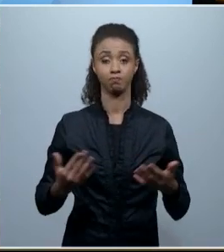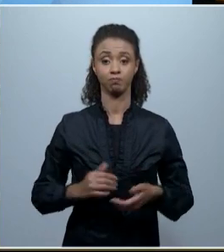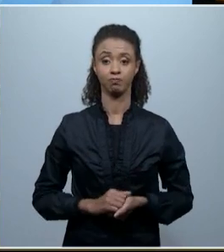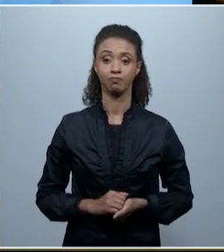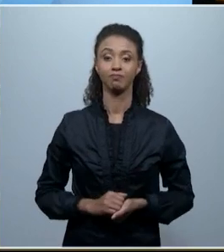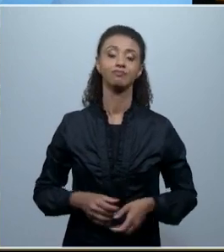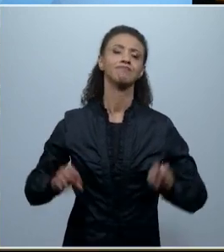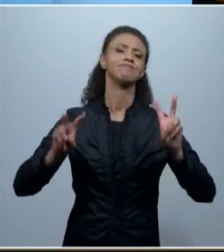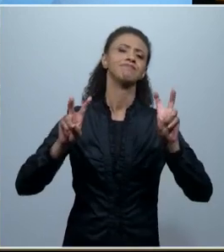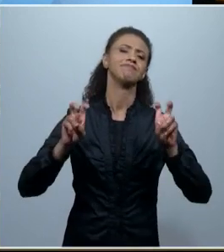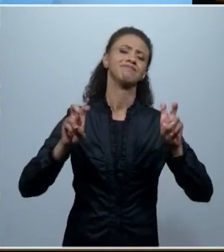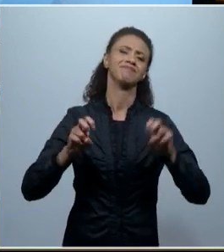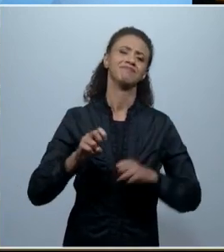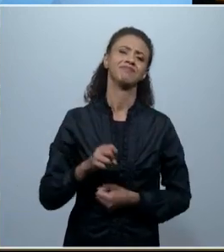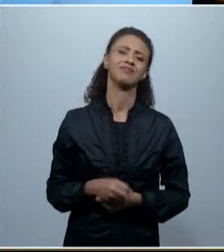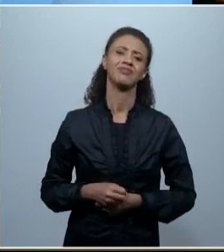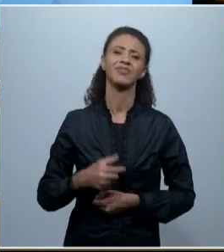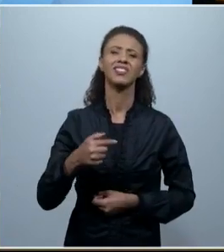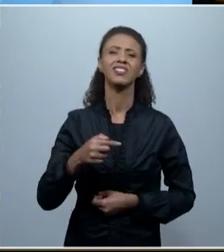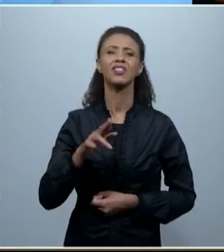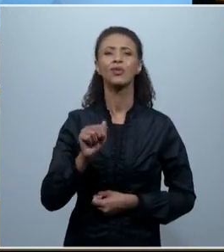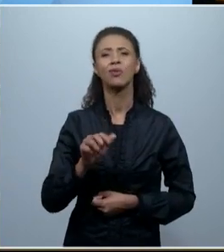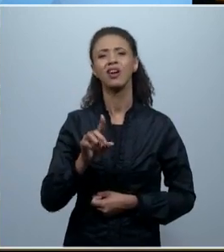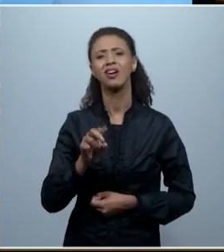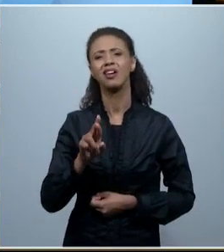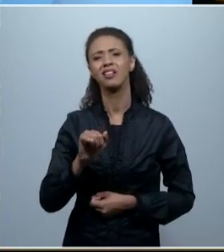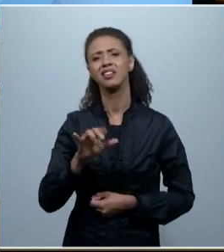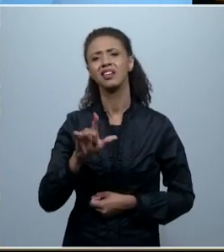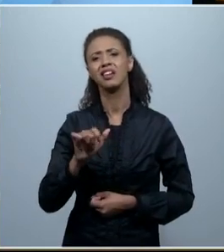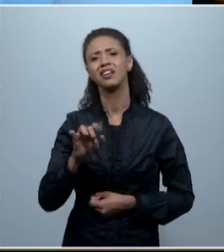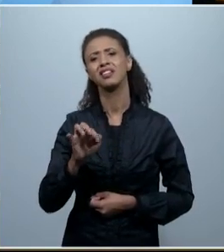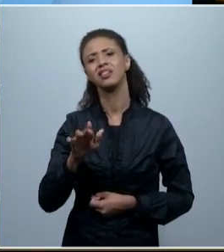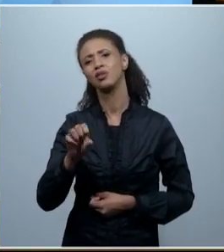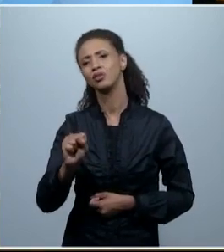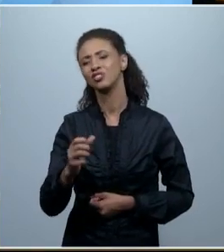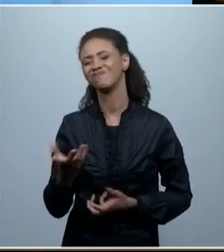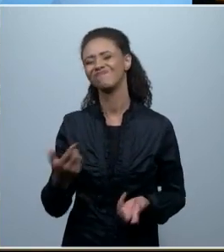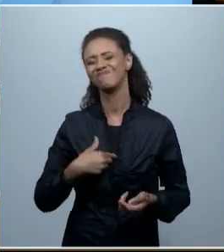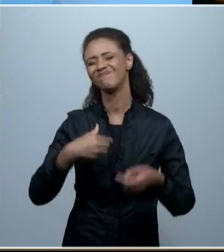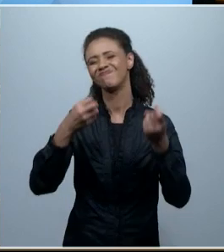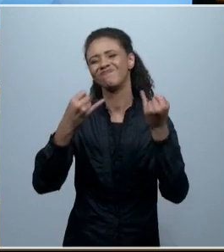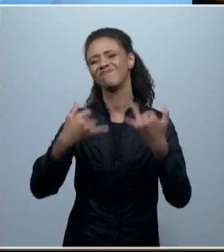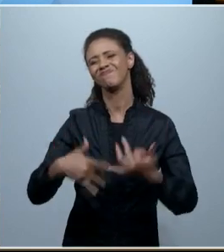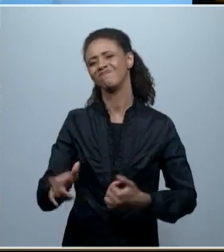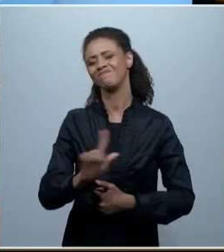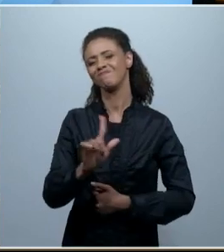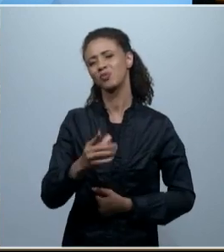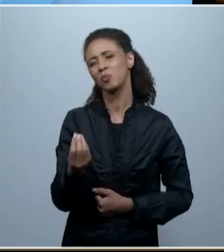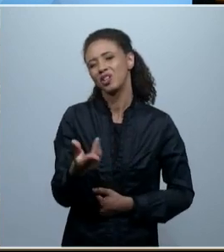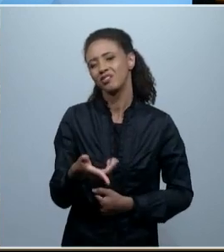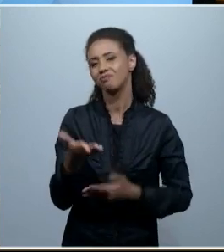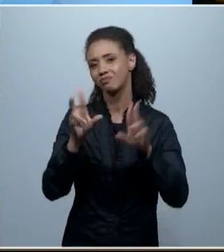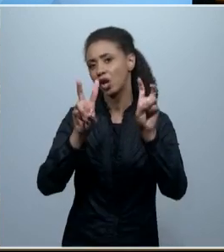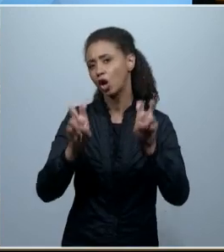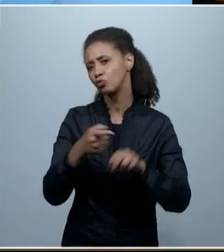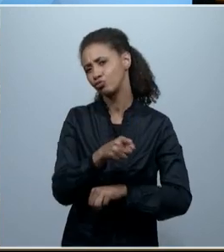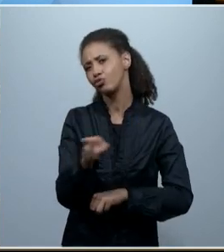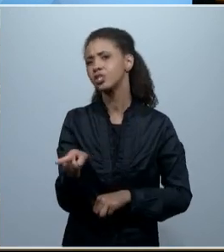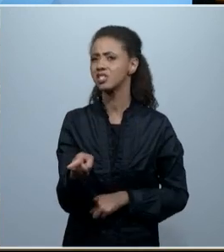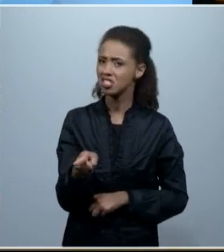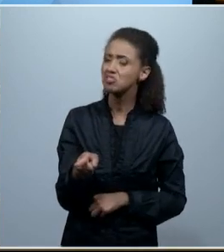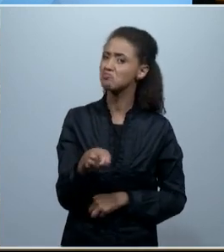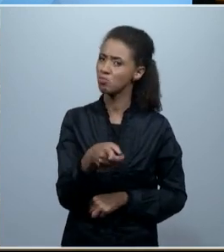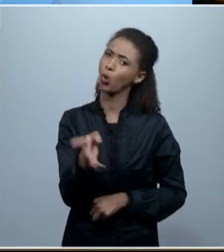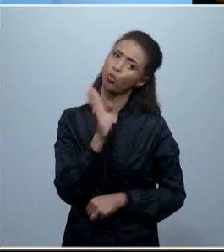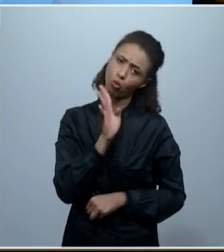quadriláteros eu acho que eu não vou não vou falar muito acho que também é uma é uma é uma é um assunto que vocês têm até um